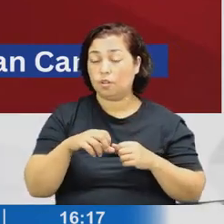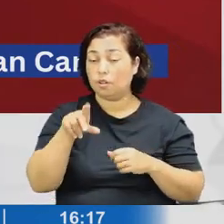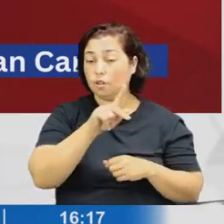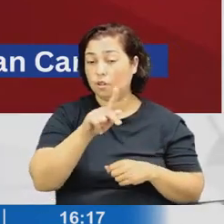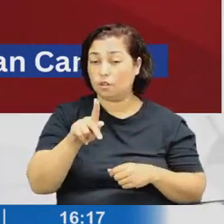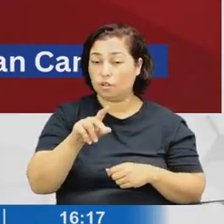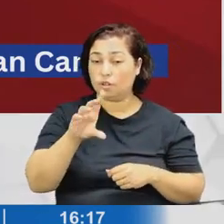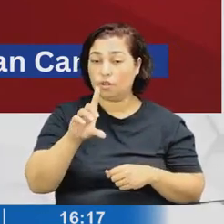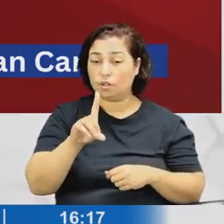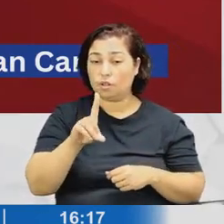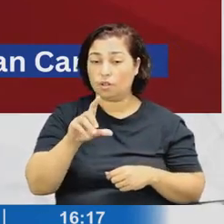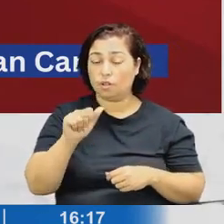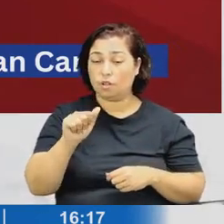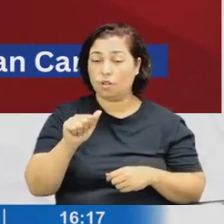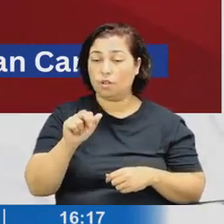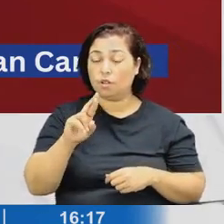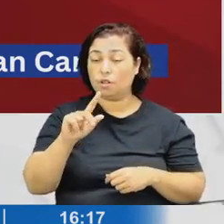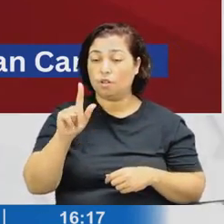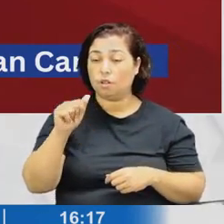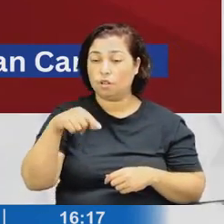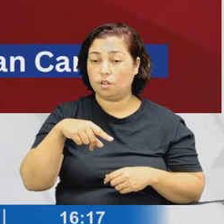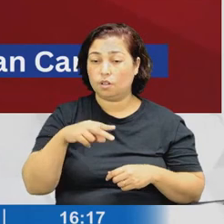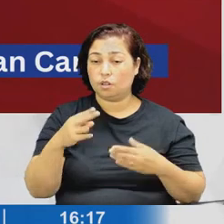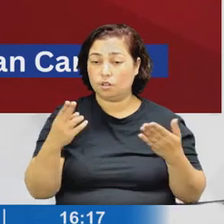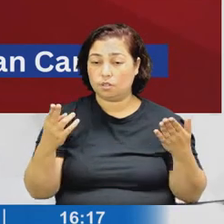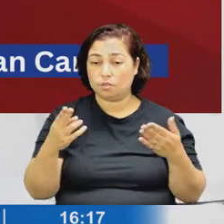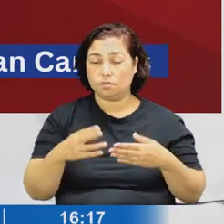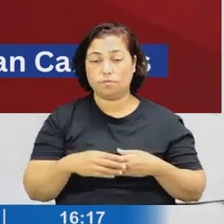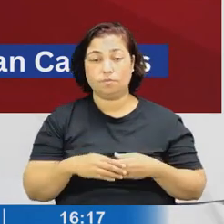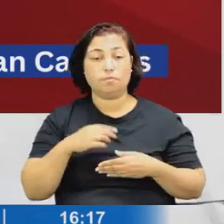um mestre cara é top três livros escritos